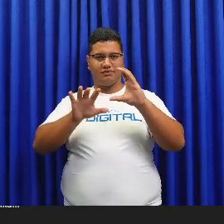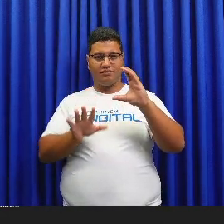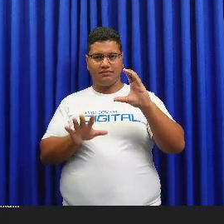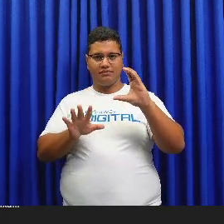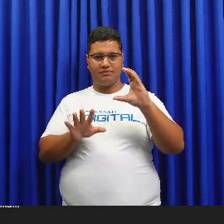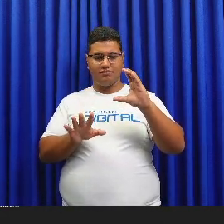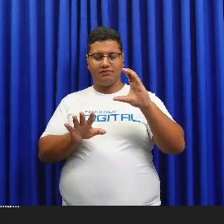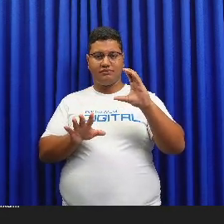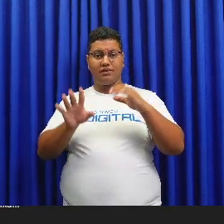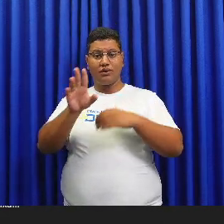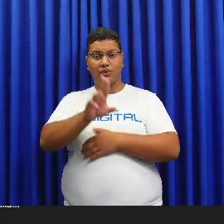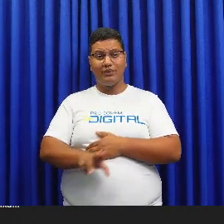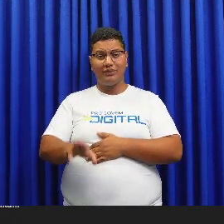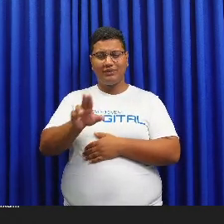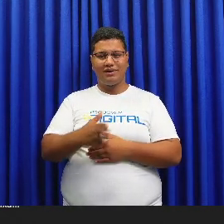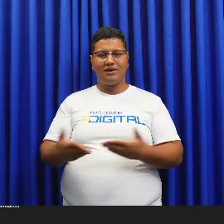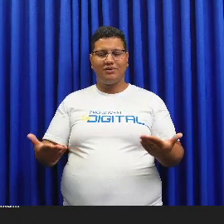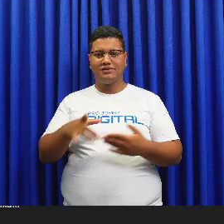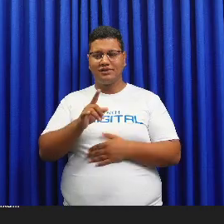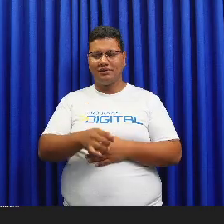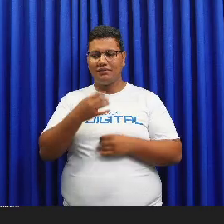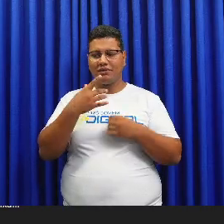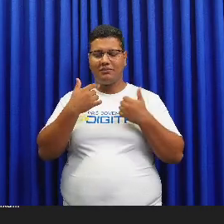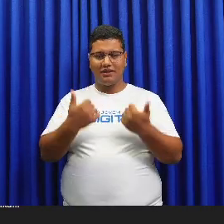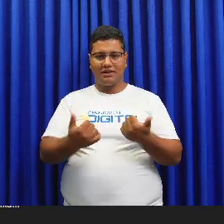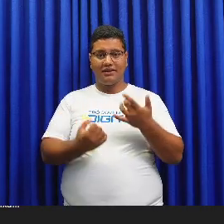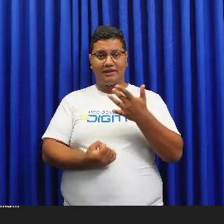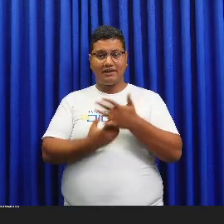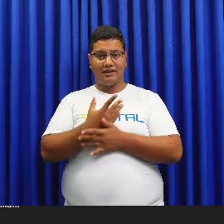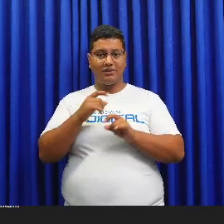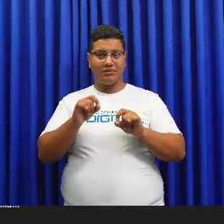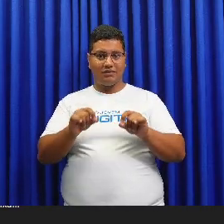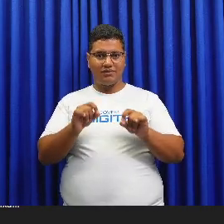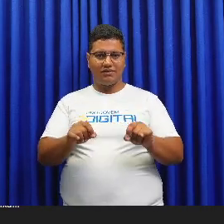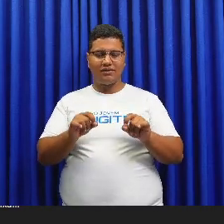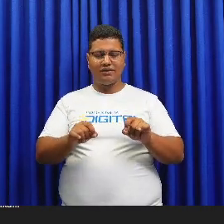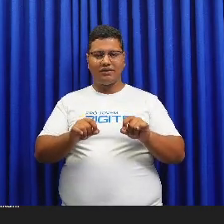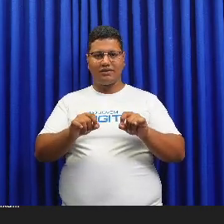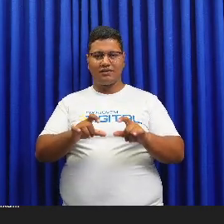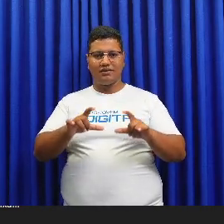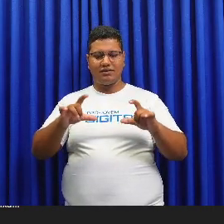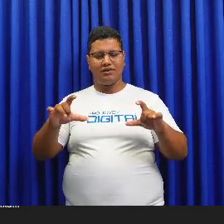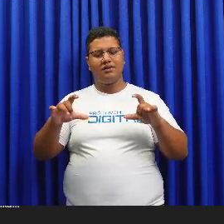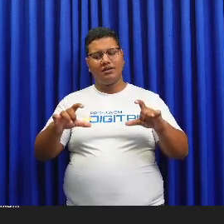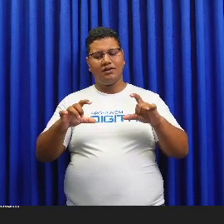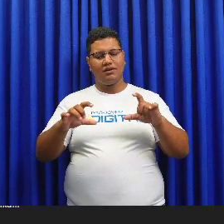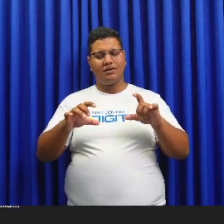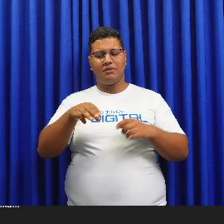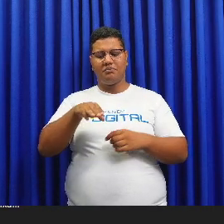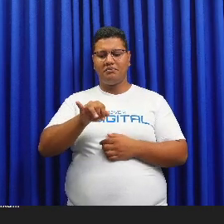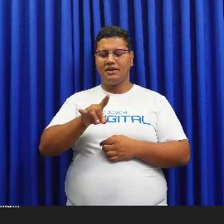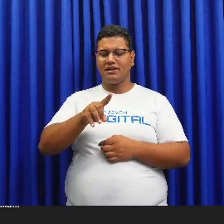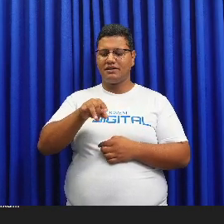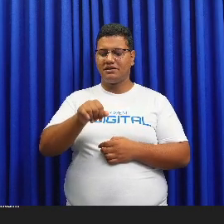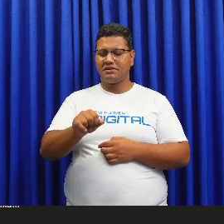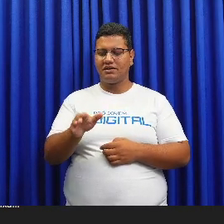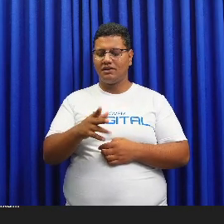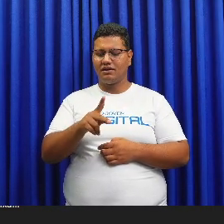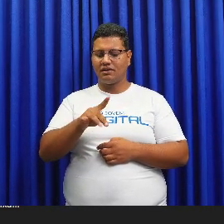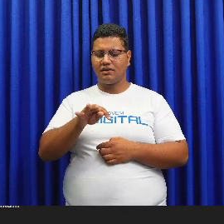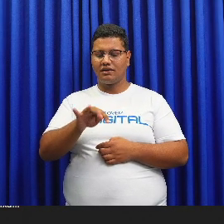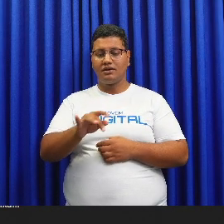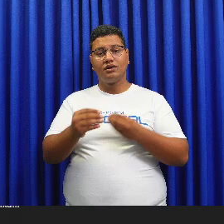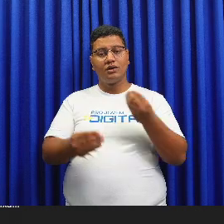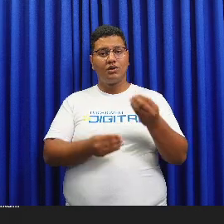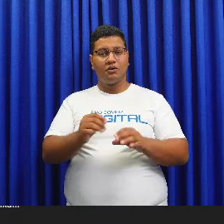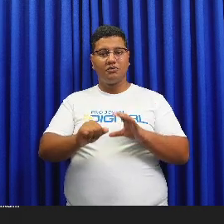ele tem sido muito usual, beleza? Você pode criar ali a sua logo, o seu Media Kit, através do Canva,